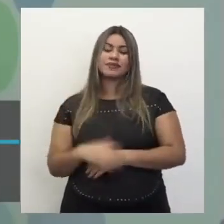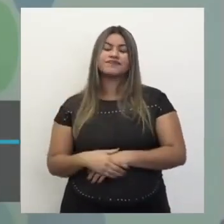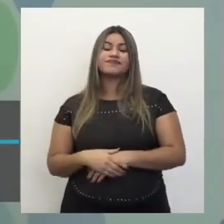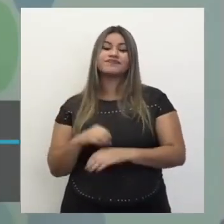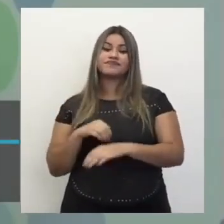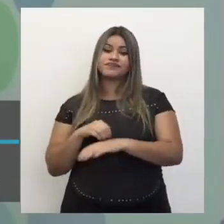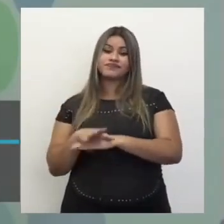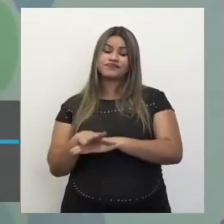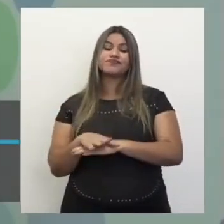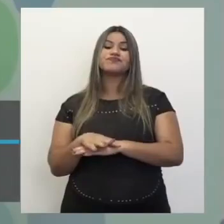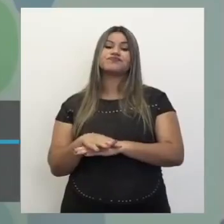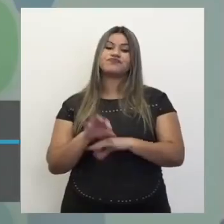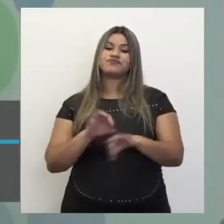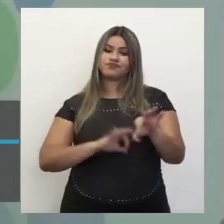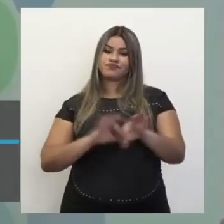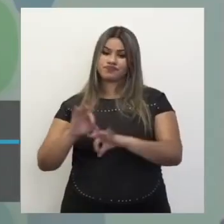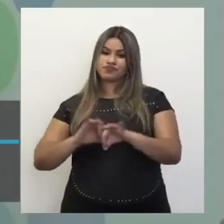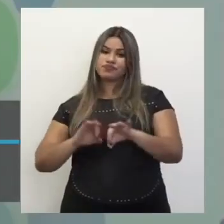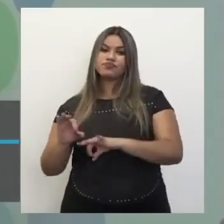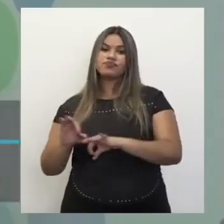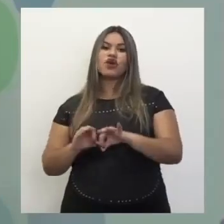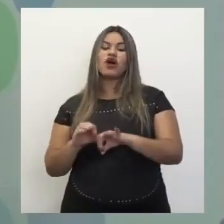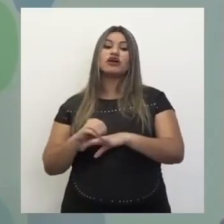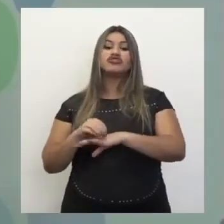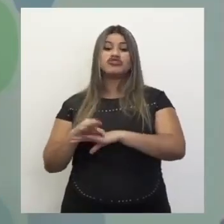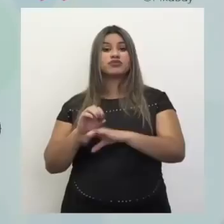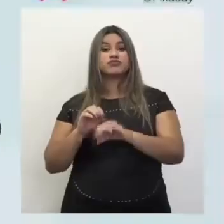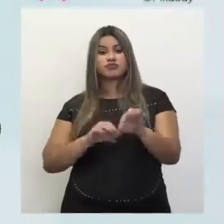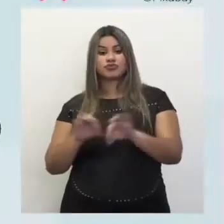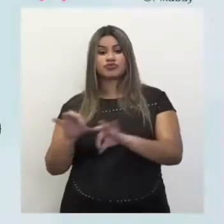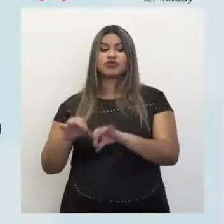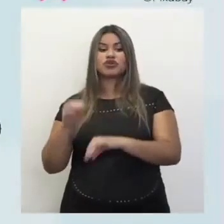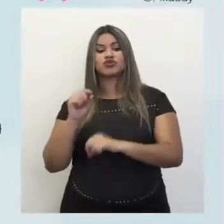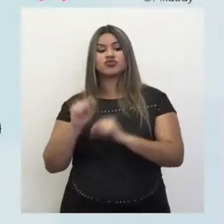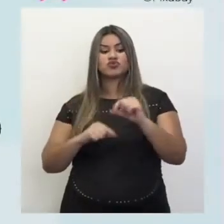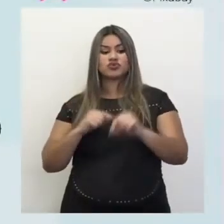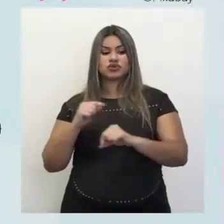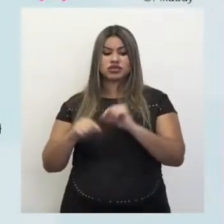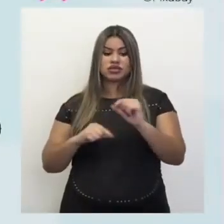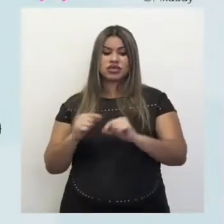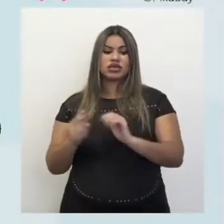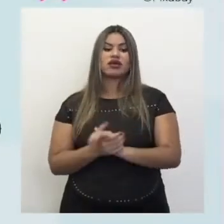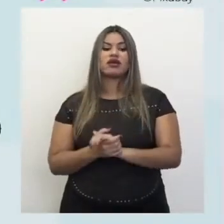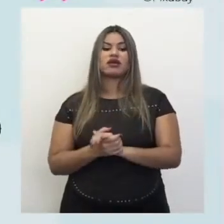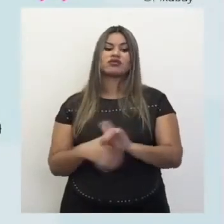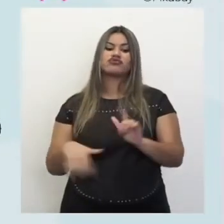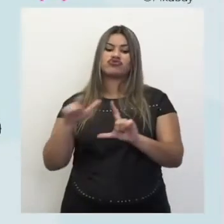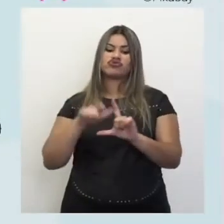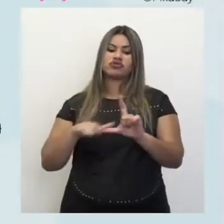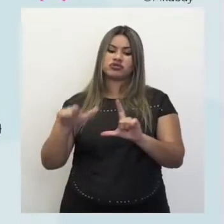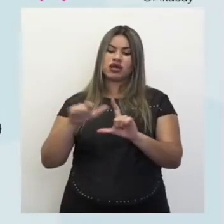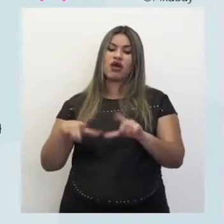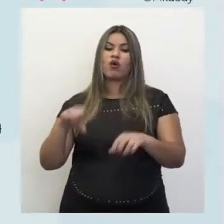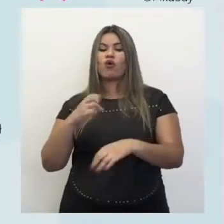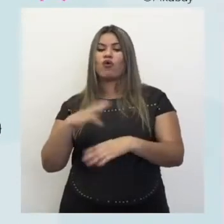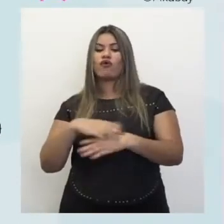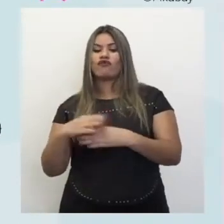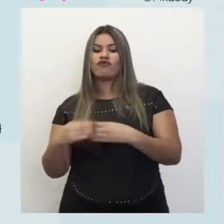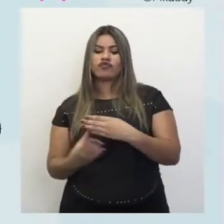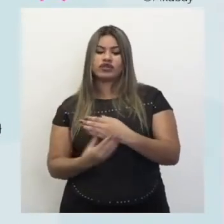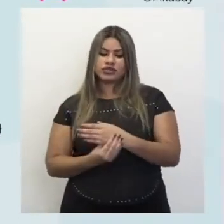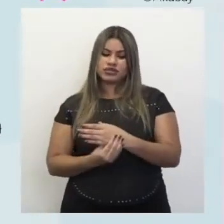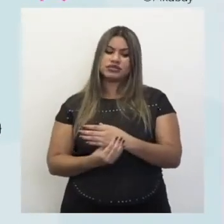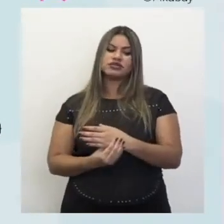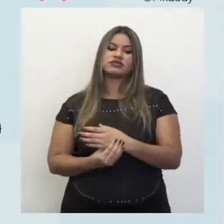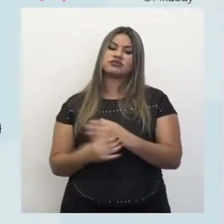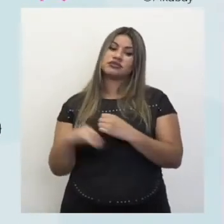projeto e deixo essa sugestão de projeto aqui como continuação para vocês, que é a construção ou digital ou física, quando for seguro,